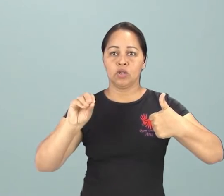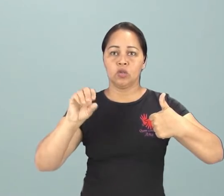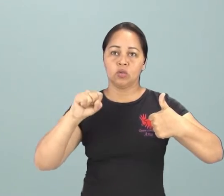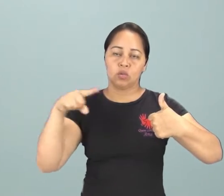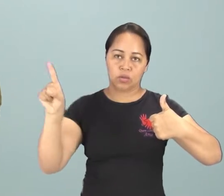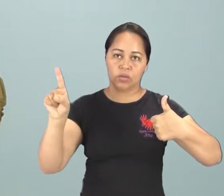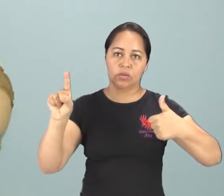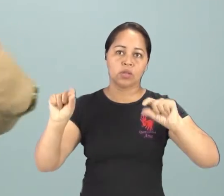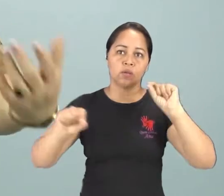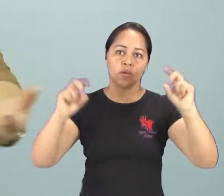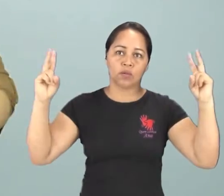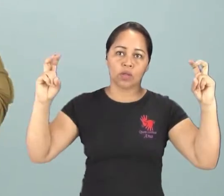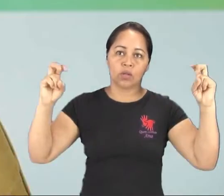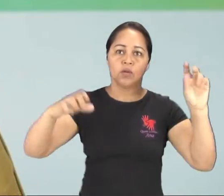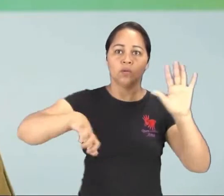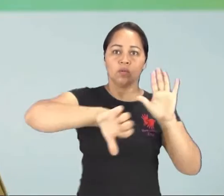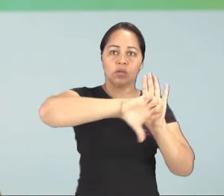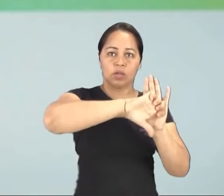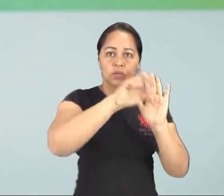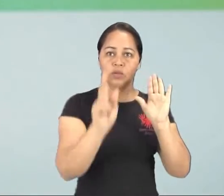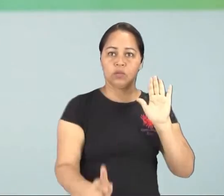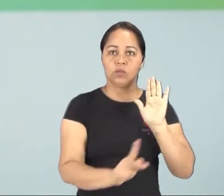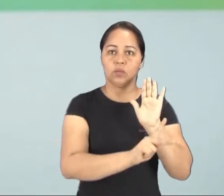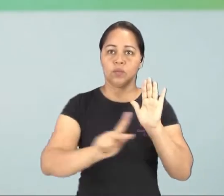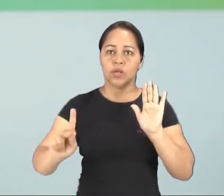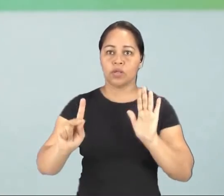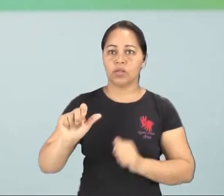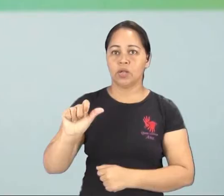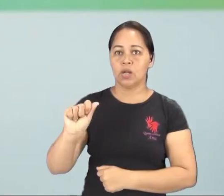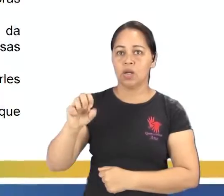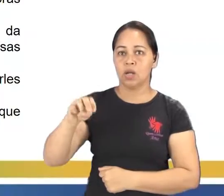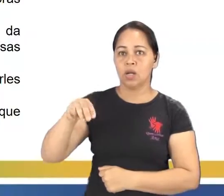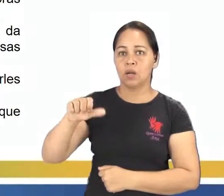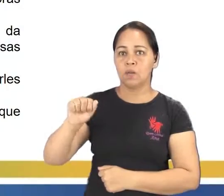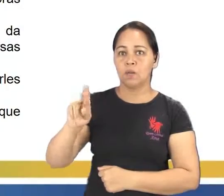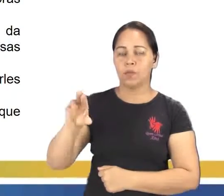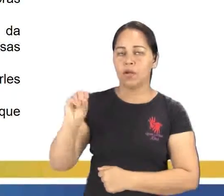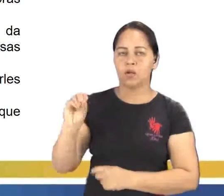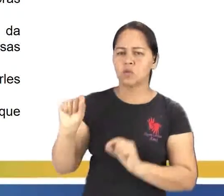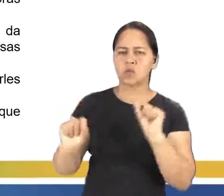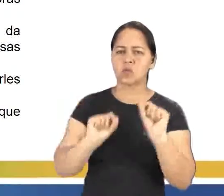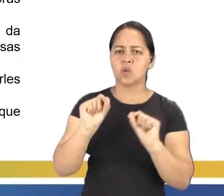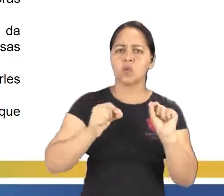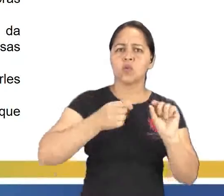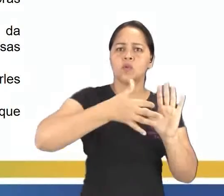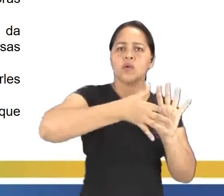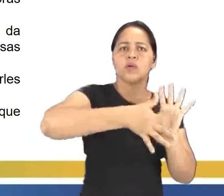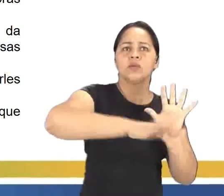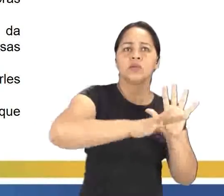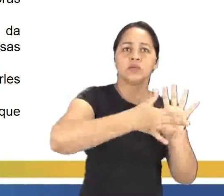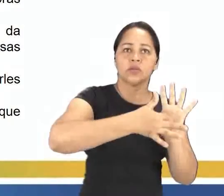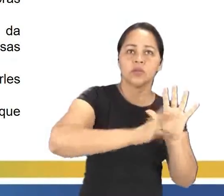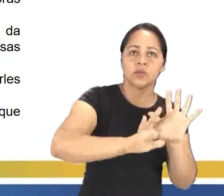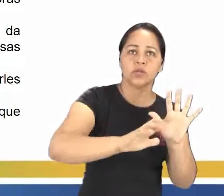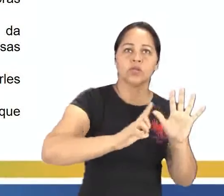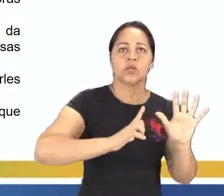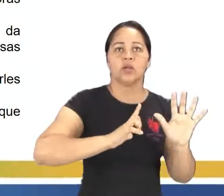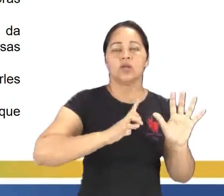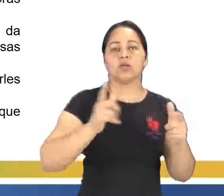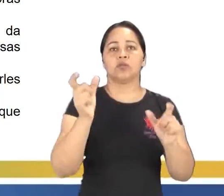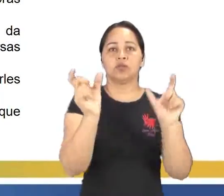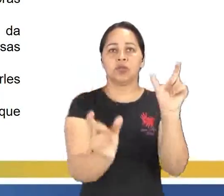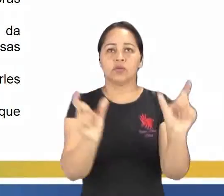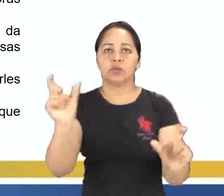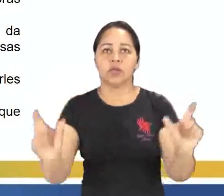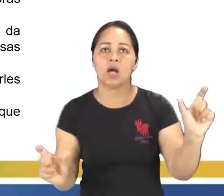Amaro. Como era essa linguagem, professora do naturalismo? Ressaltava os aspectos animalescos,